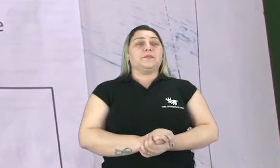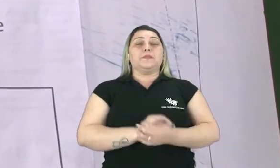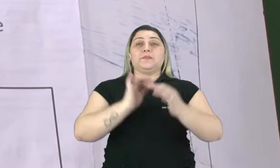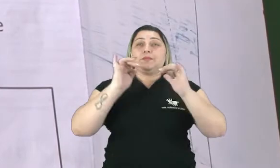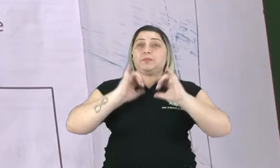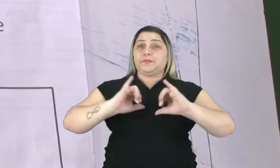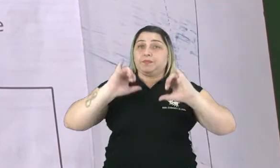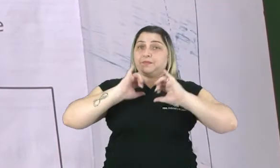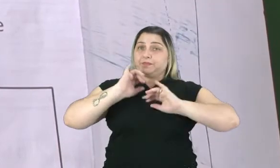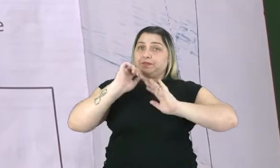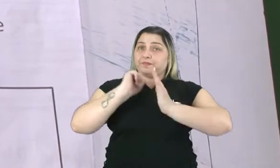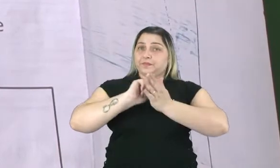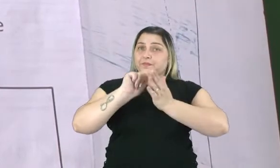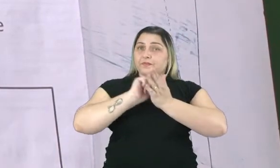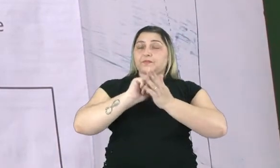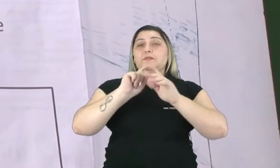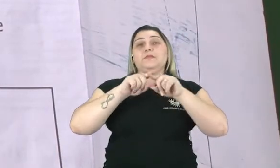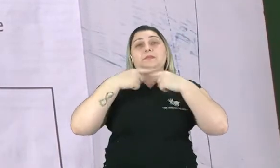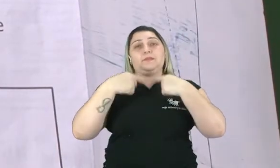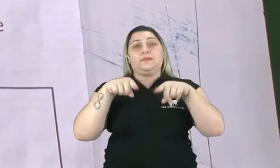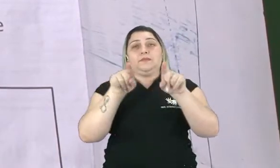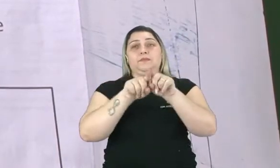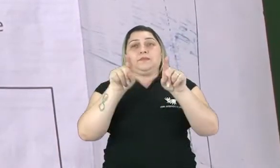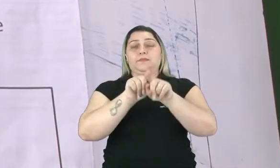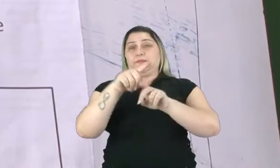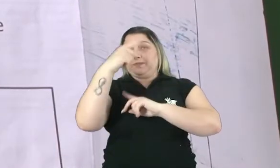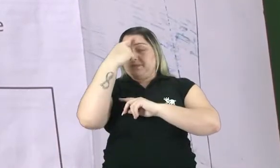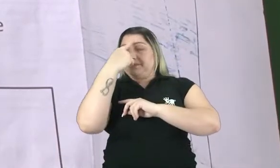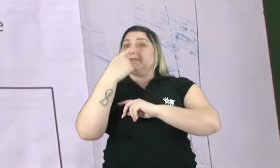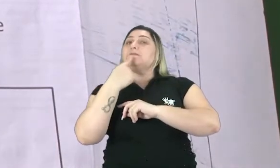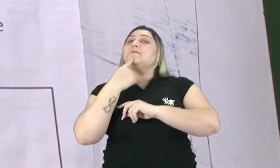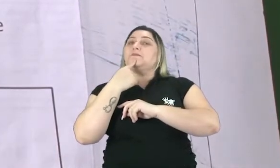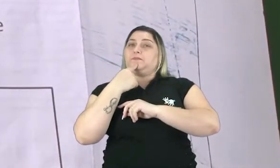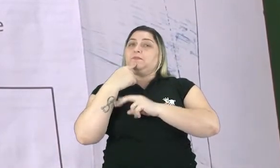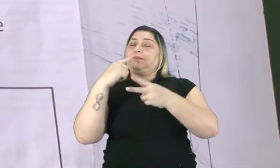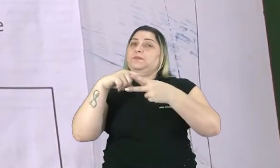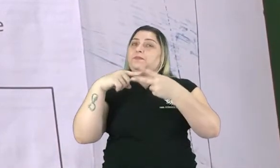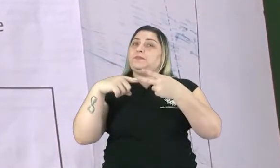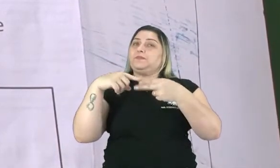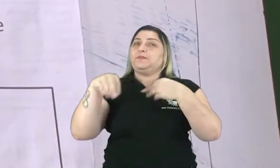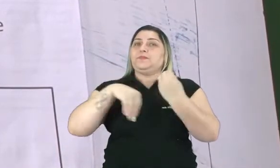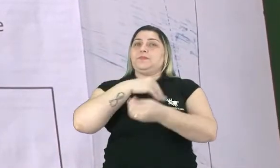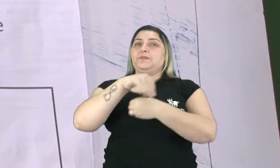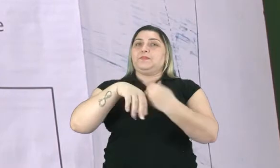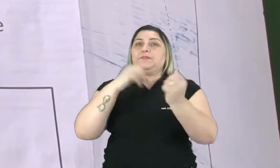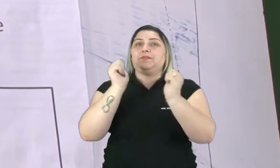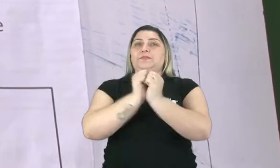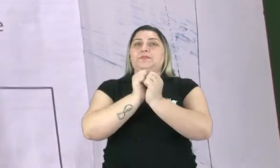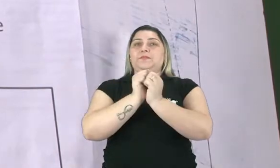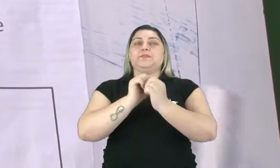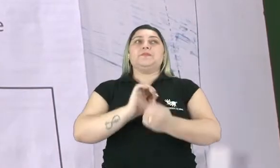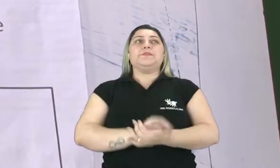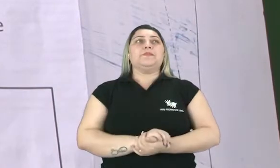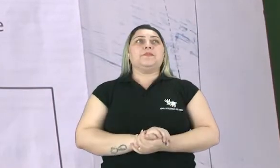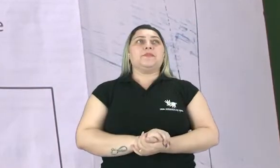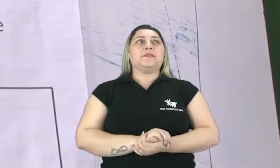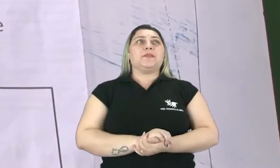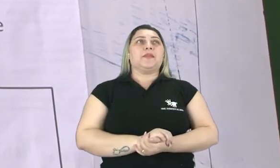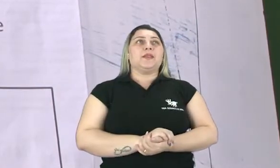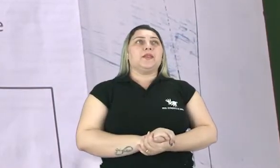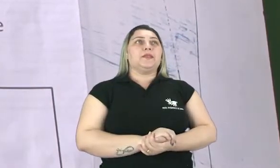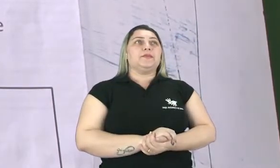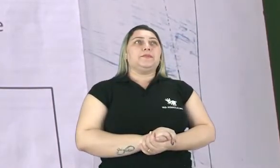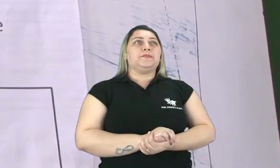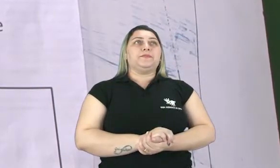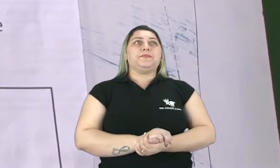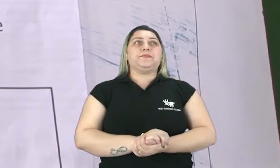informação escrita, né, o texto verbal, quanto não verbal, ou seja, a imagem por si só também fala sobre aquele assunto,